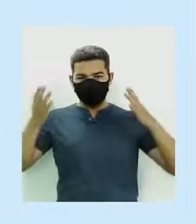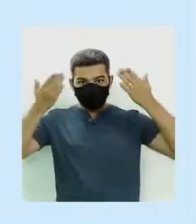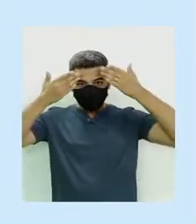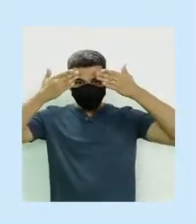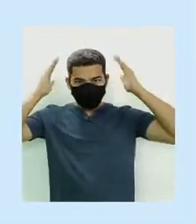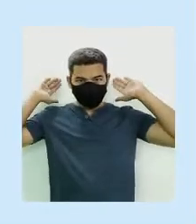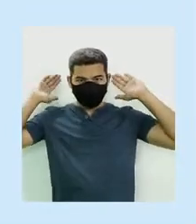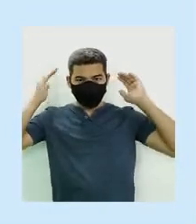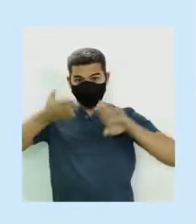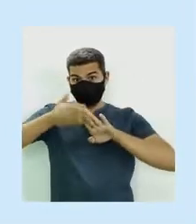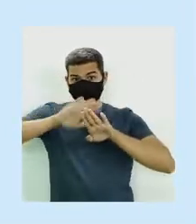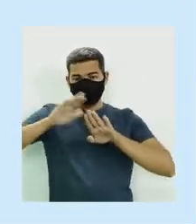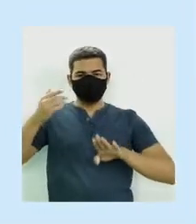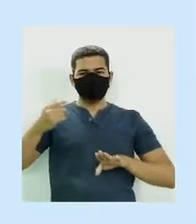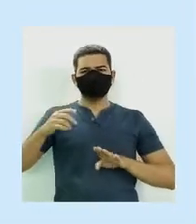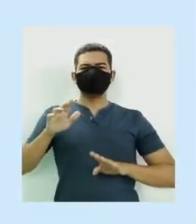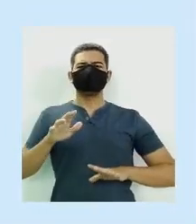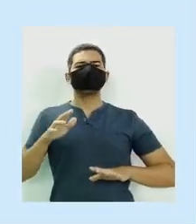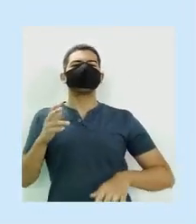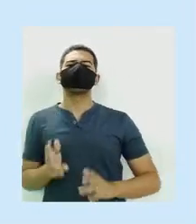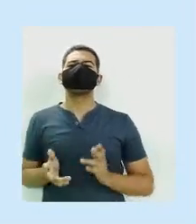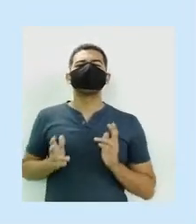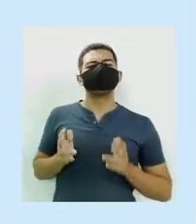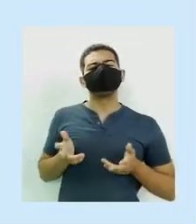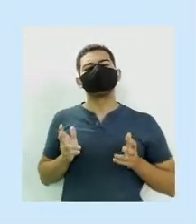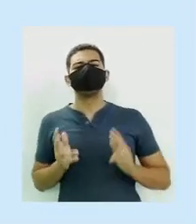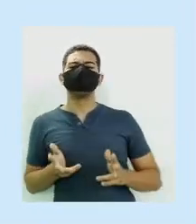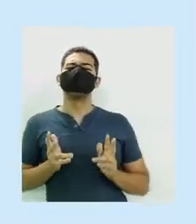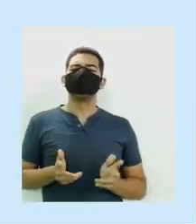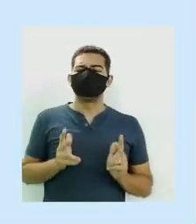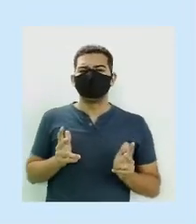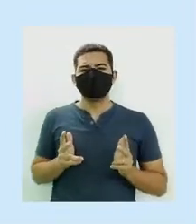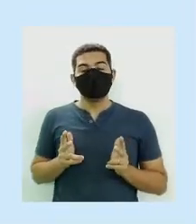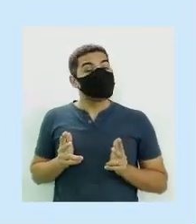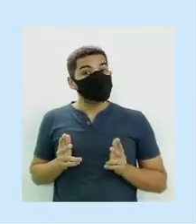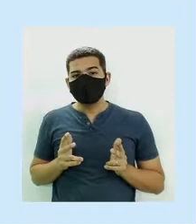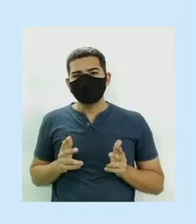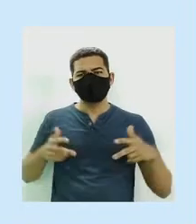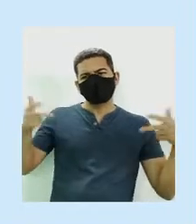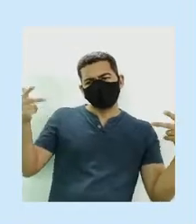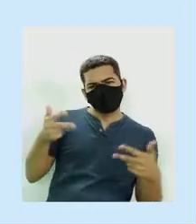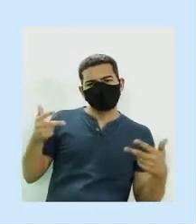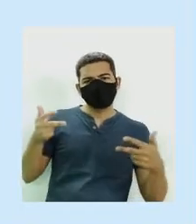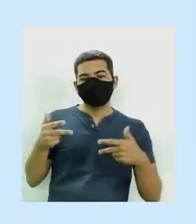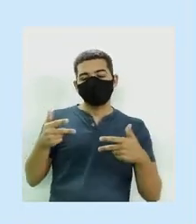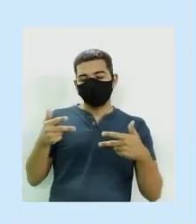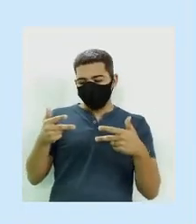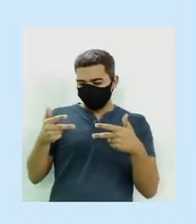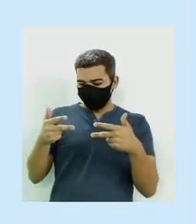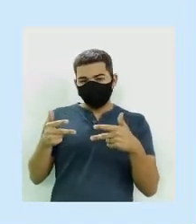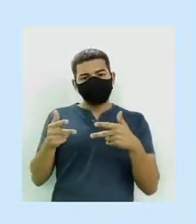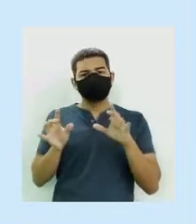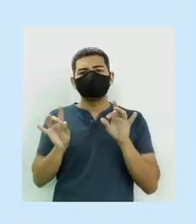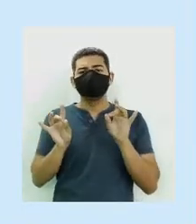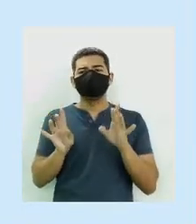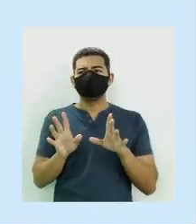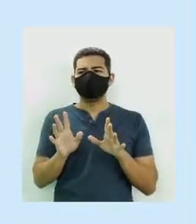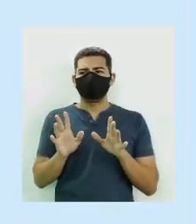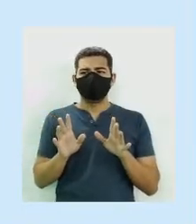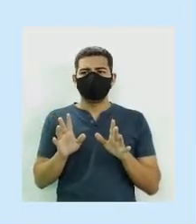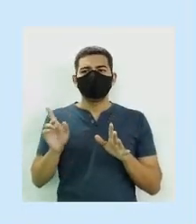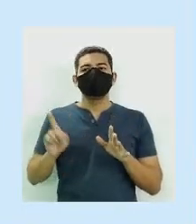slammer, possa convencer a plateia, possa cativar a plateia, ele vai utilizar